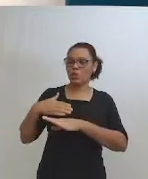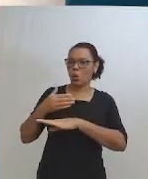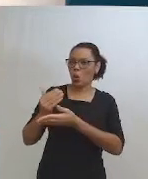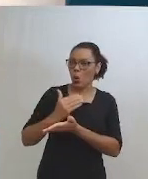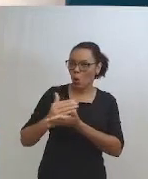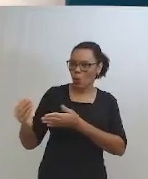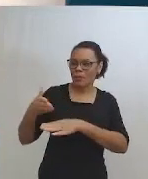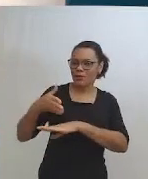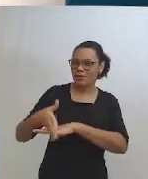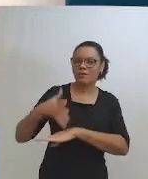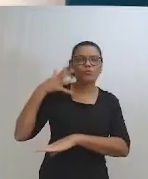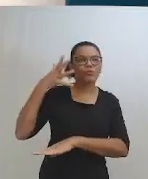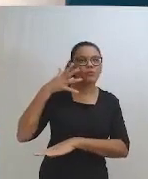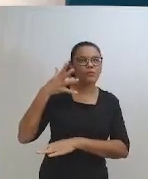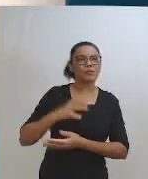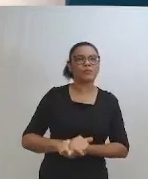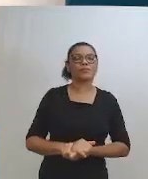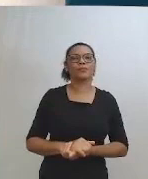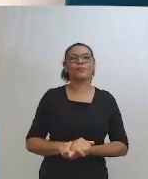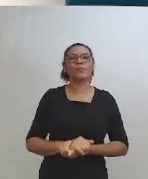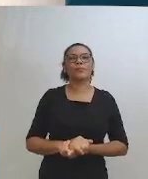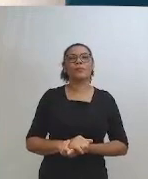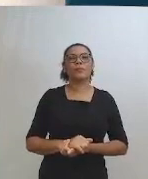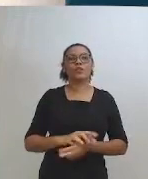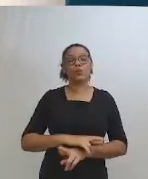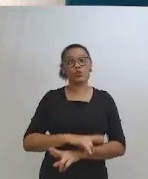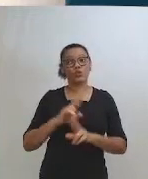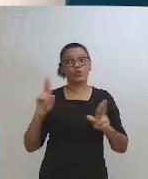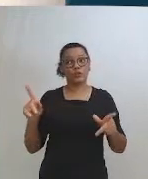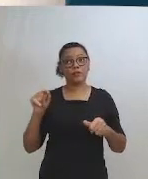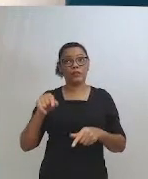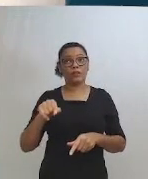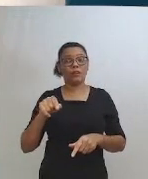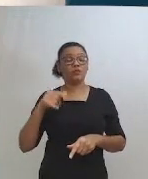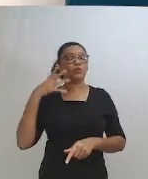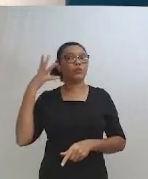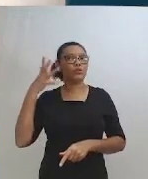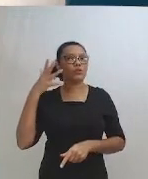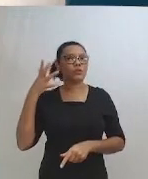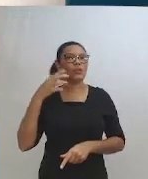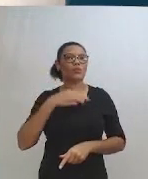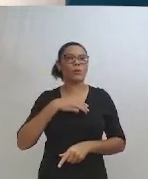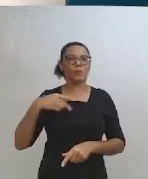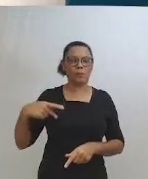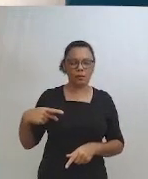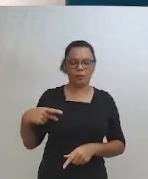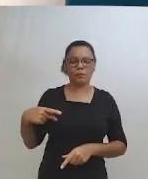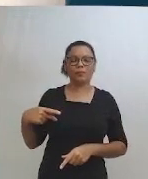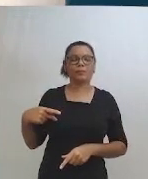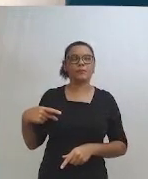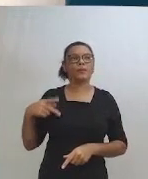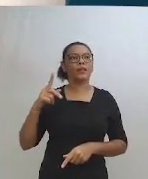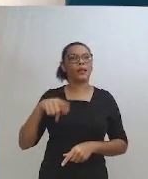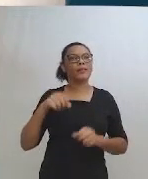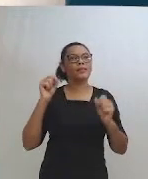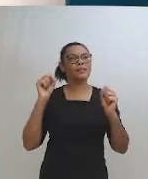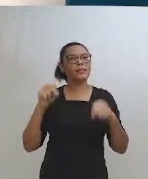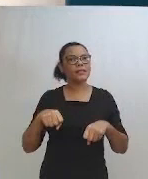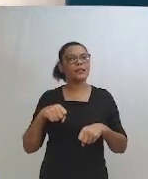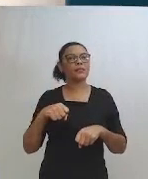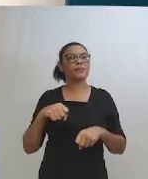oral, ao contrário do que sustenta o Ministério Público, é possível, sim,